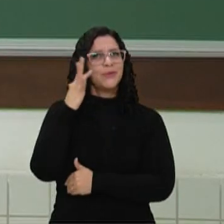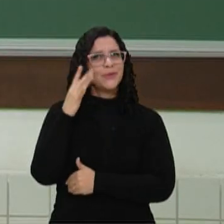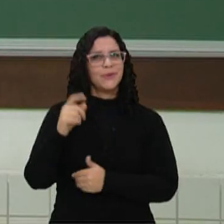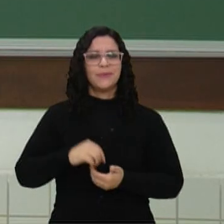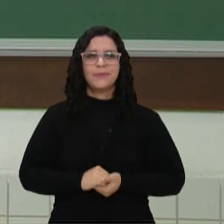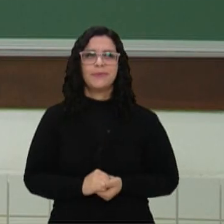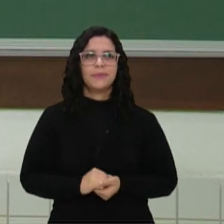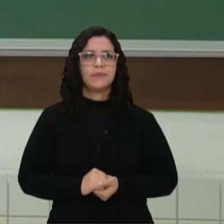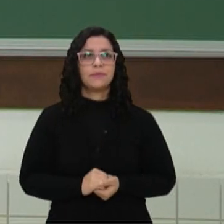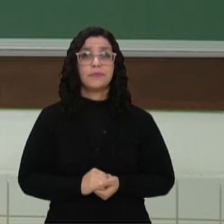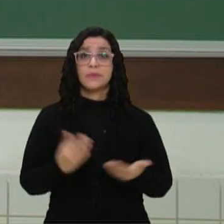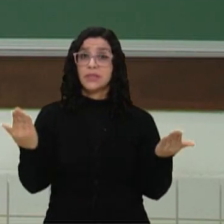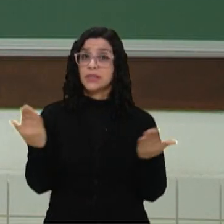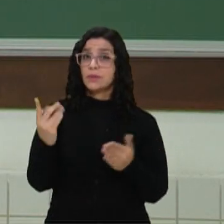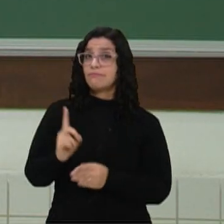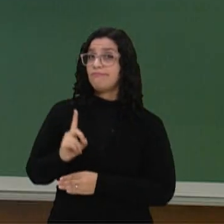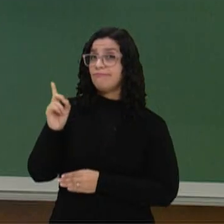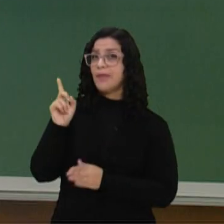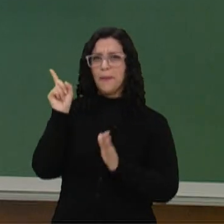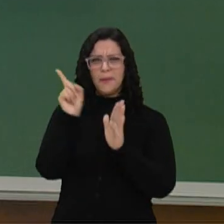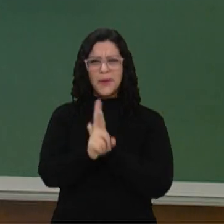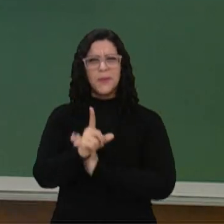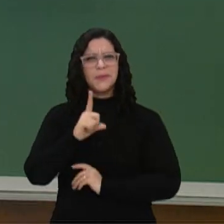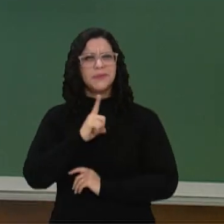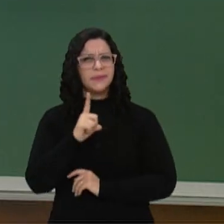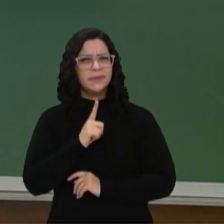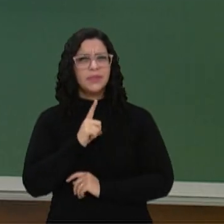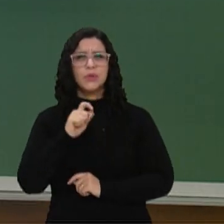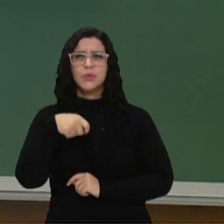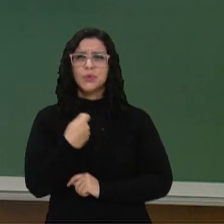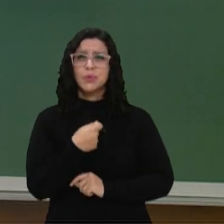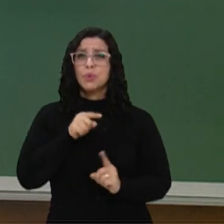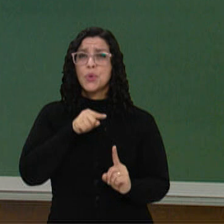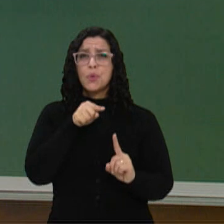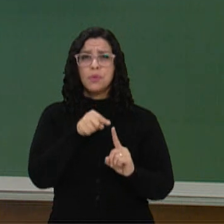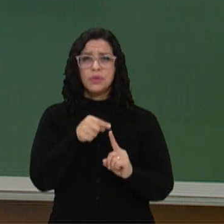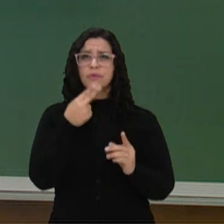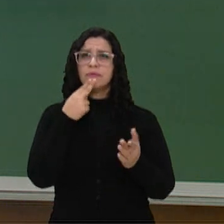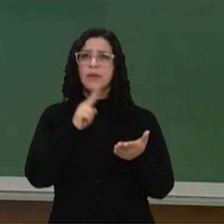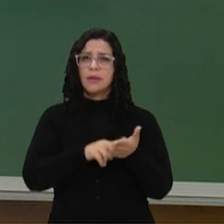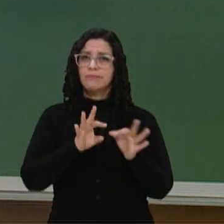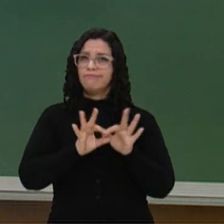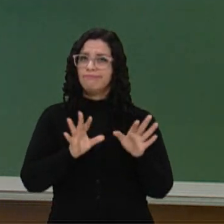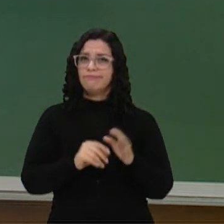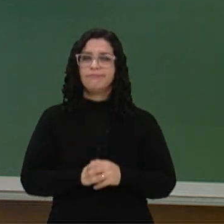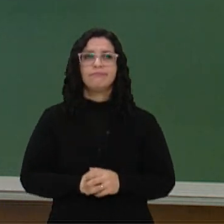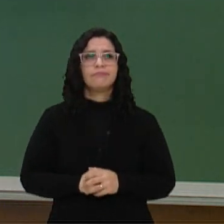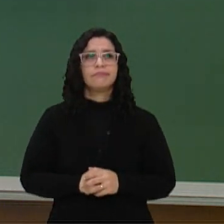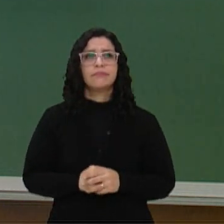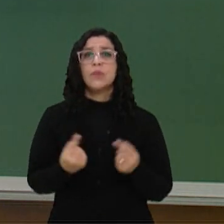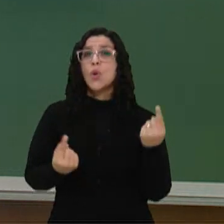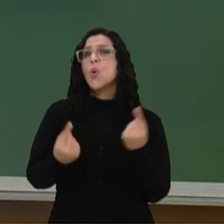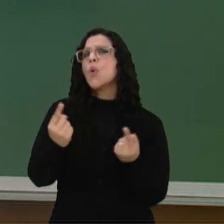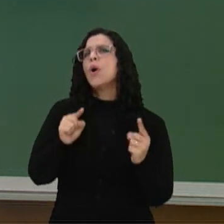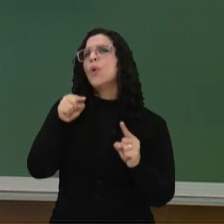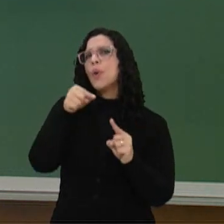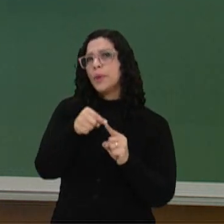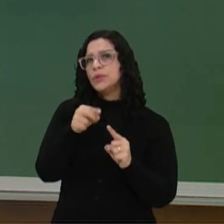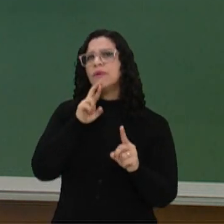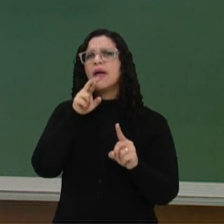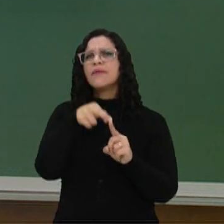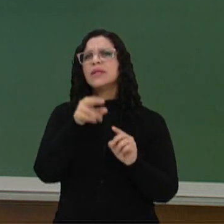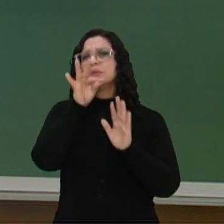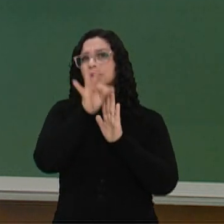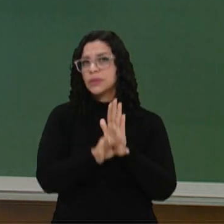sonhos. E agora nós temos um quiz relacionado ao objetivo da nossa carta aberta. Qual objetivo se refere